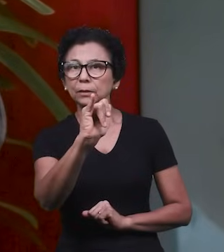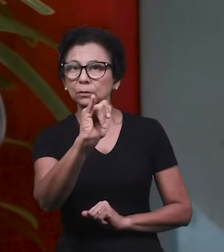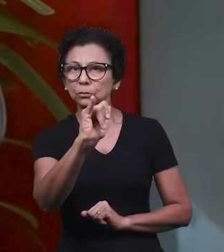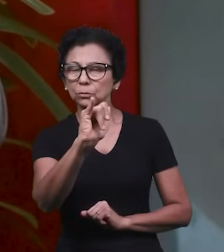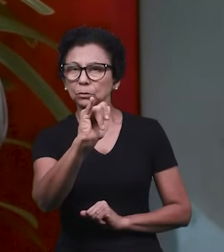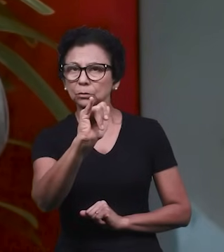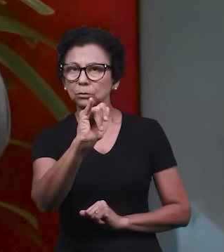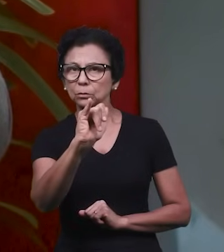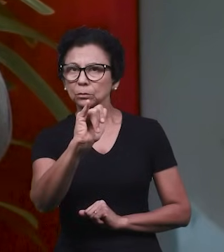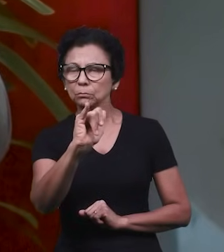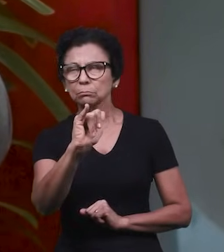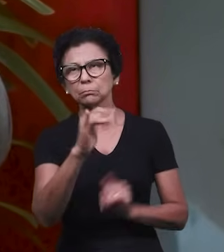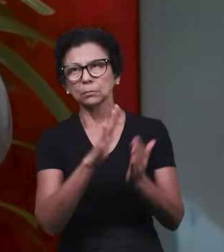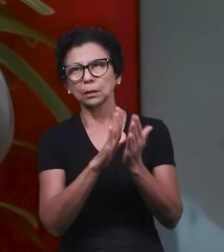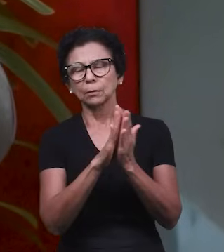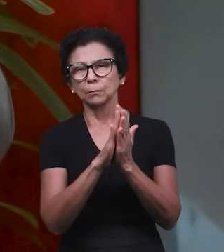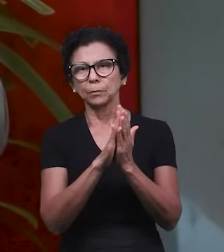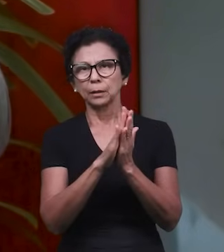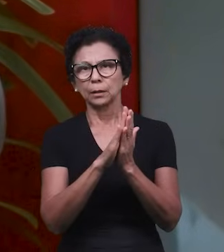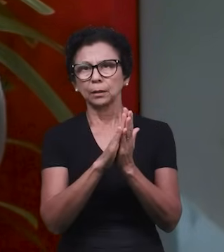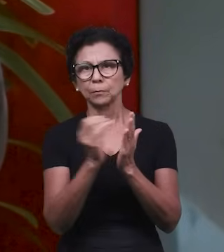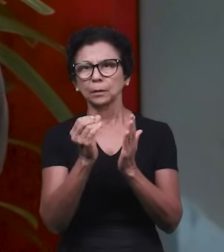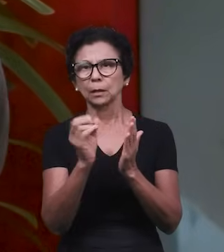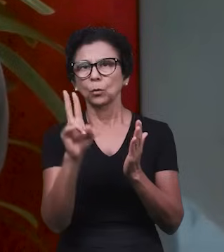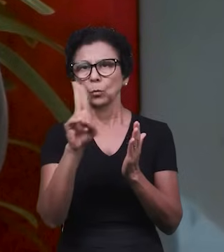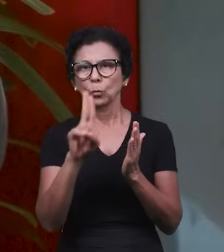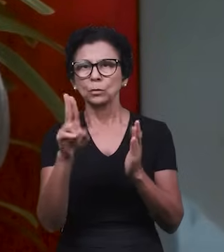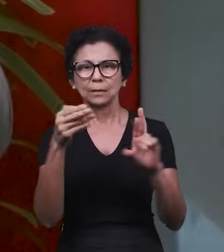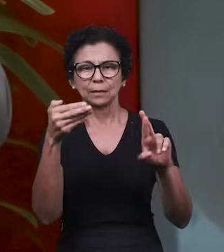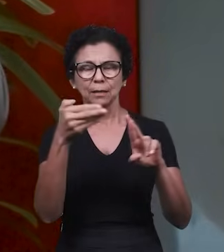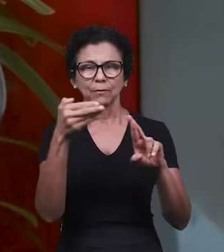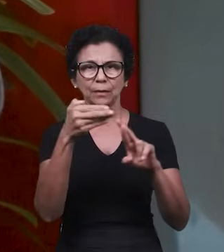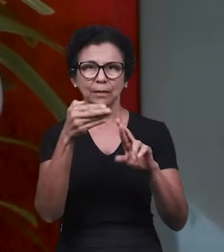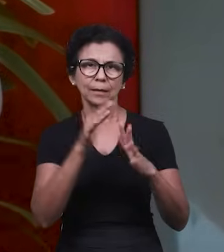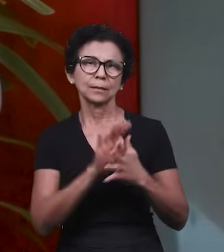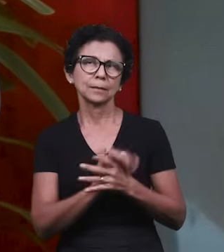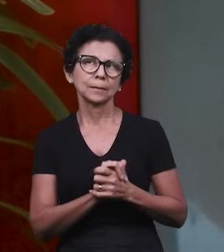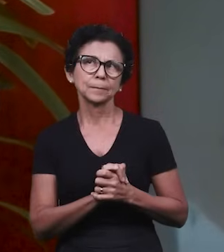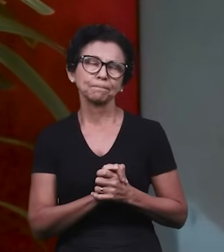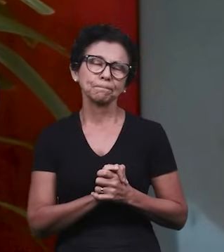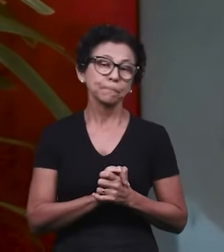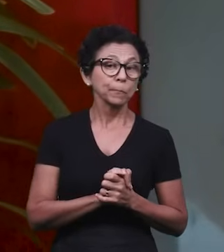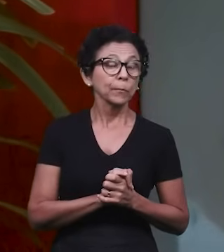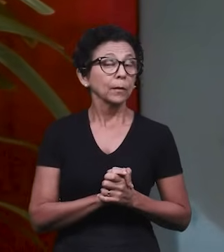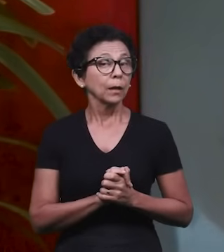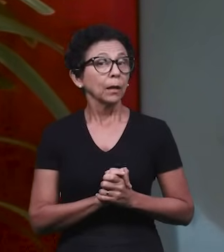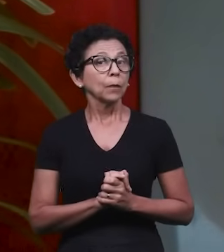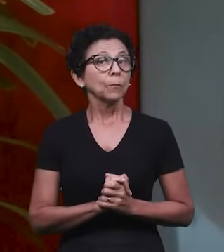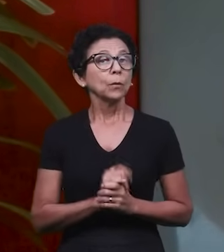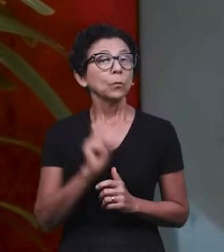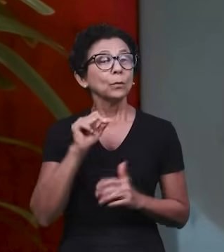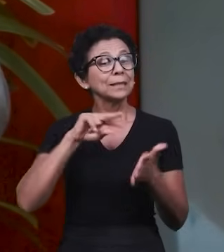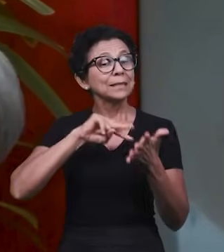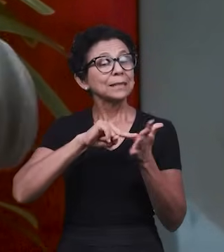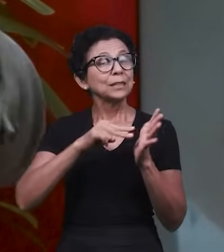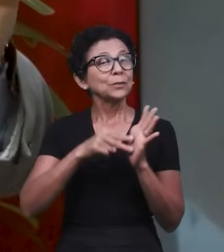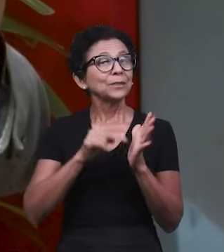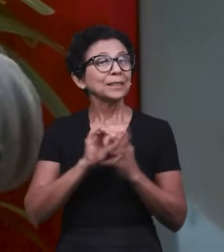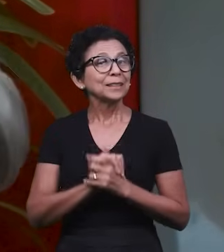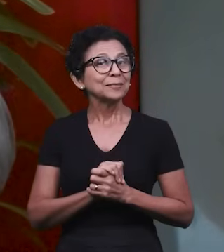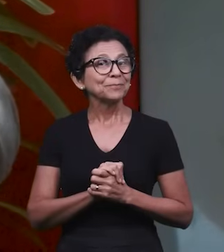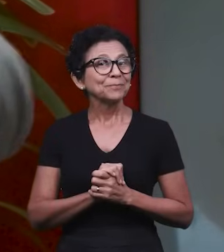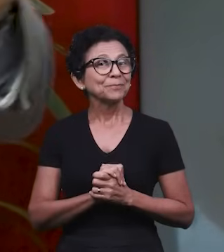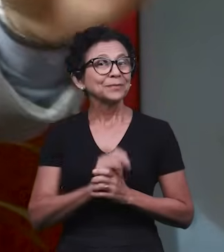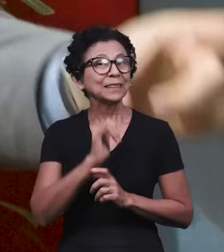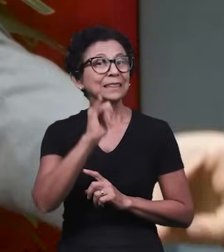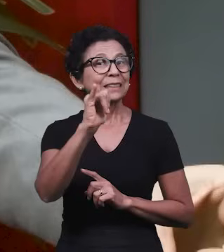ela usa essa alegoria da trombeta, mas ela diz o seguinte: o que que vai significar que essa trombeta tocou?